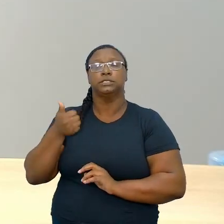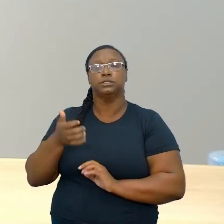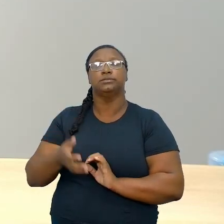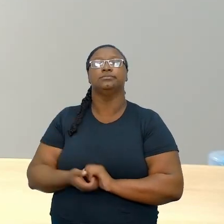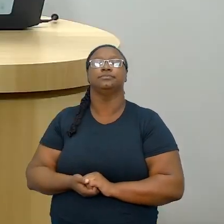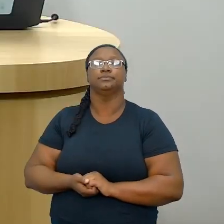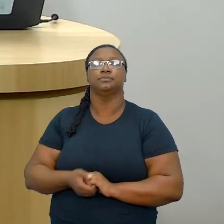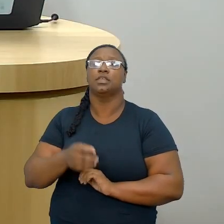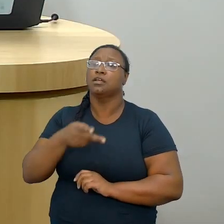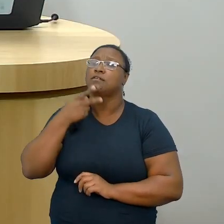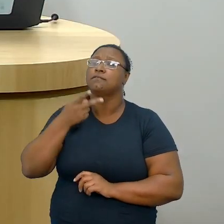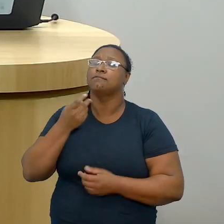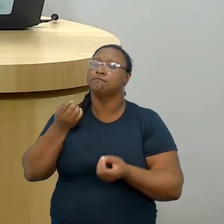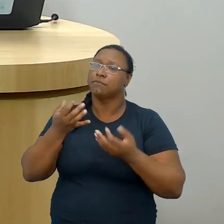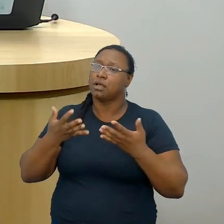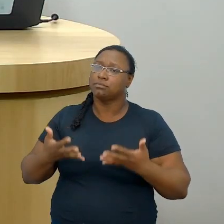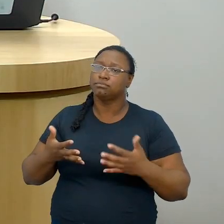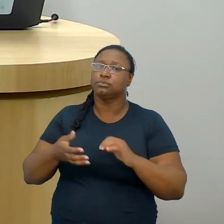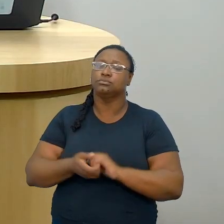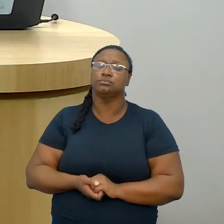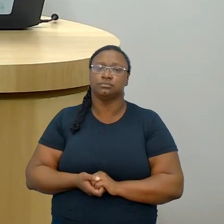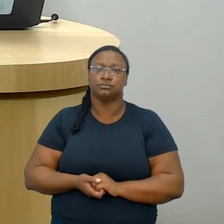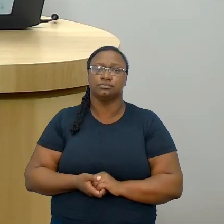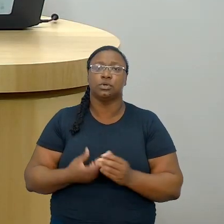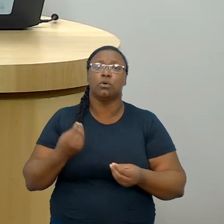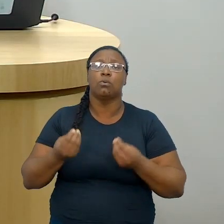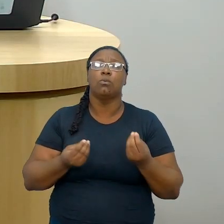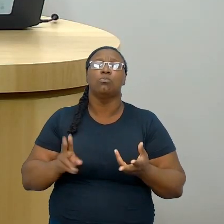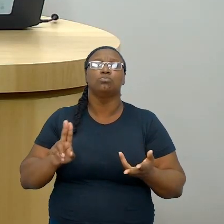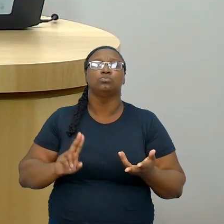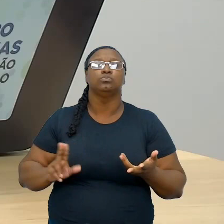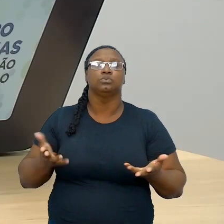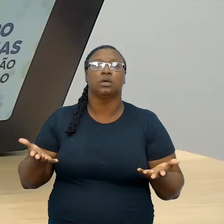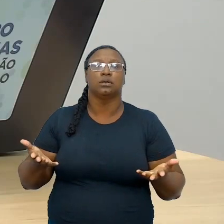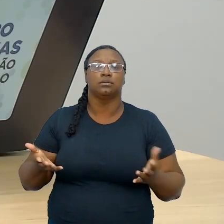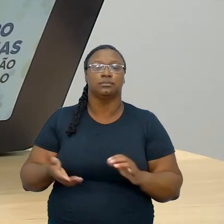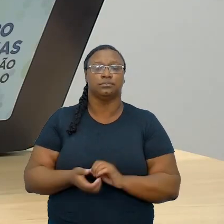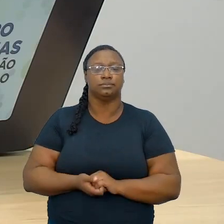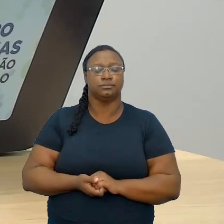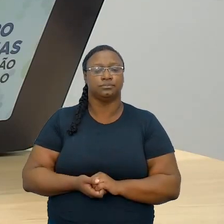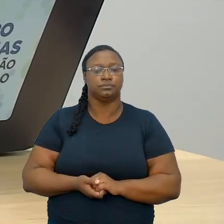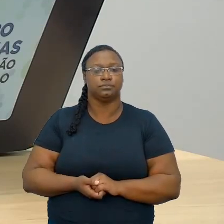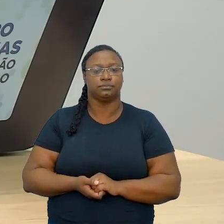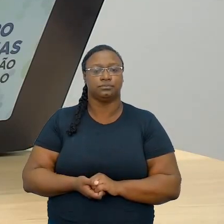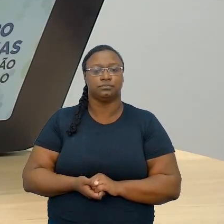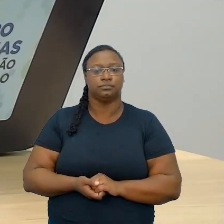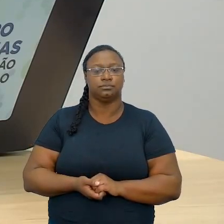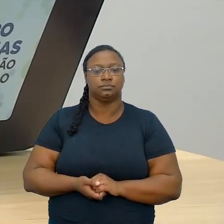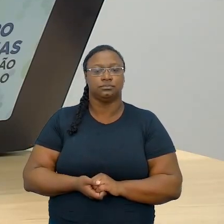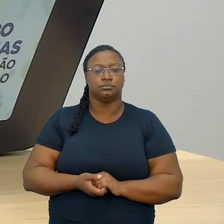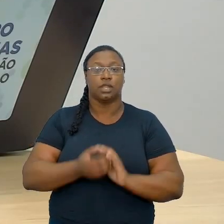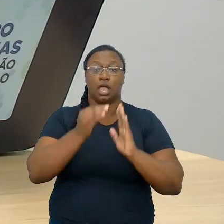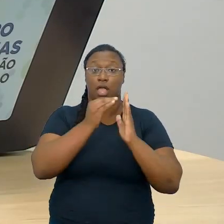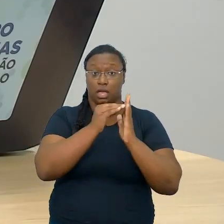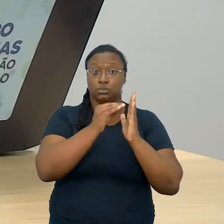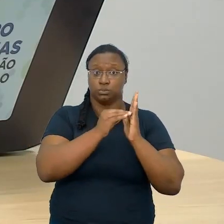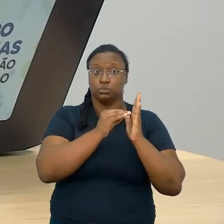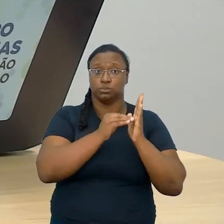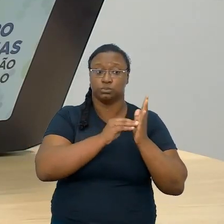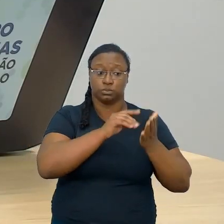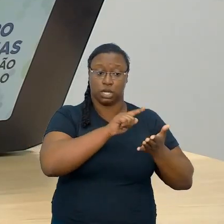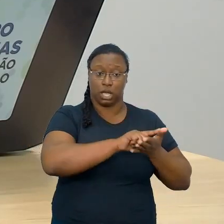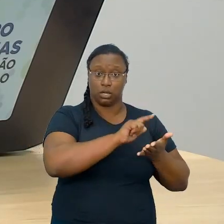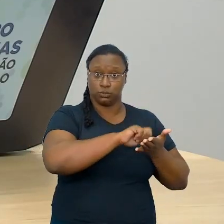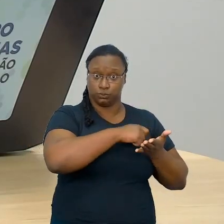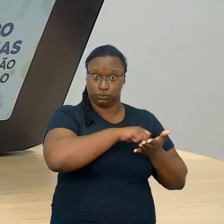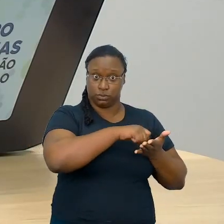um pouquinho dessa estrutura do diário de bordo, como que ela funciona? Bom, Lourdes, a estrutura do diário de bordo, ela é